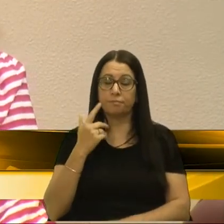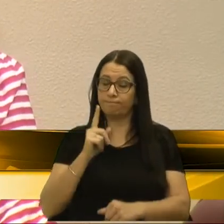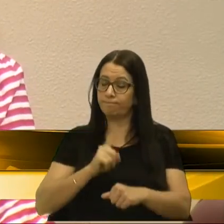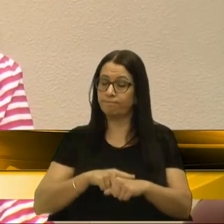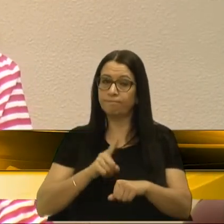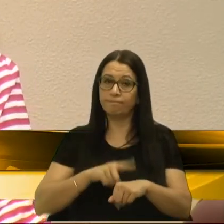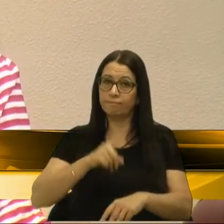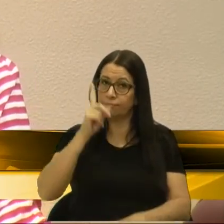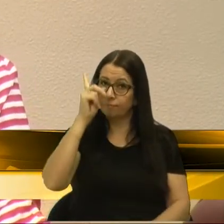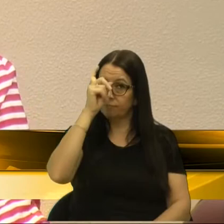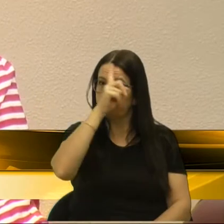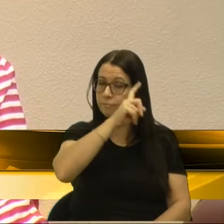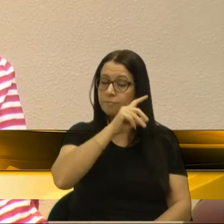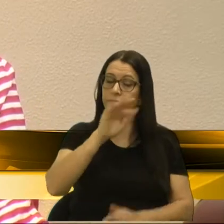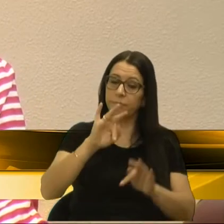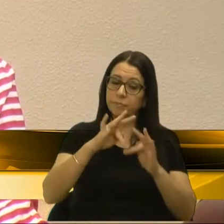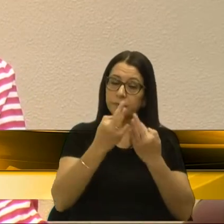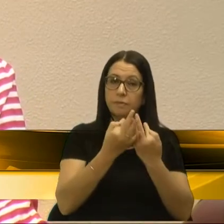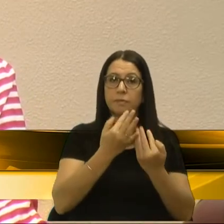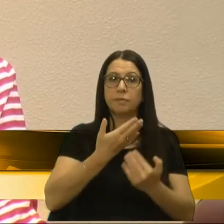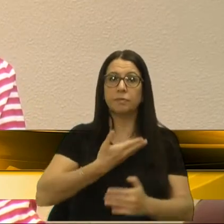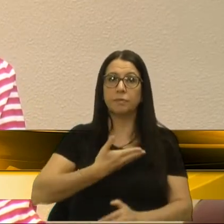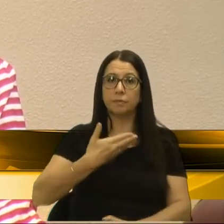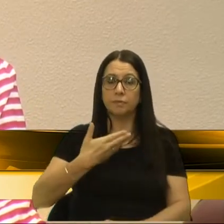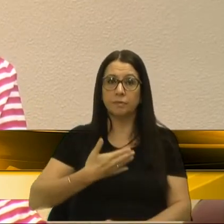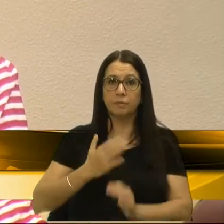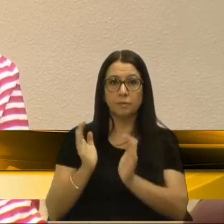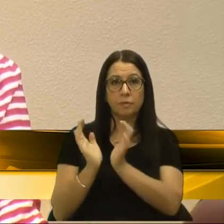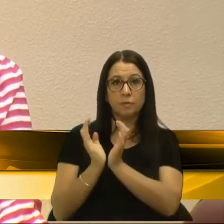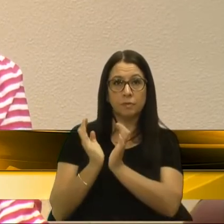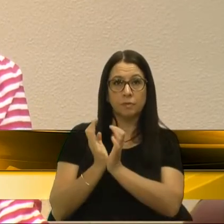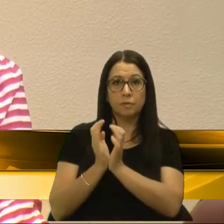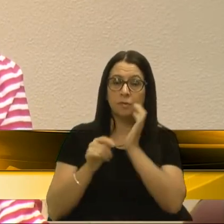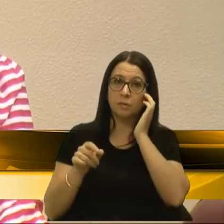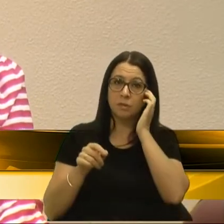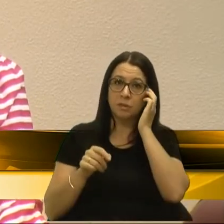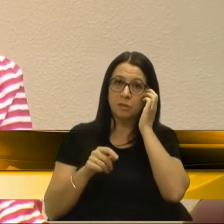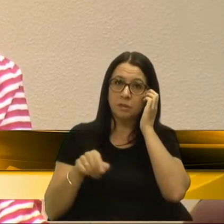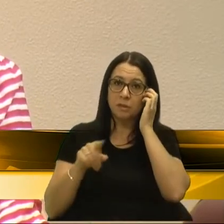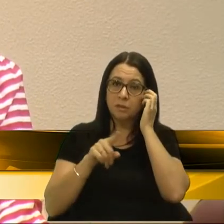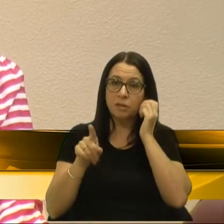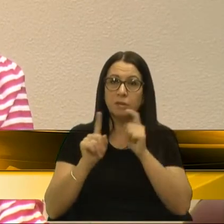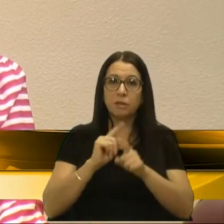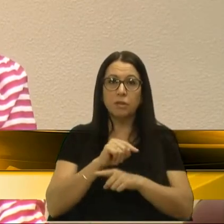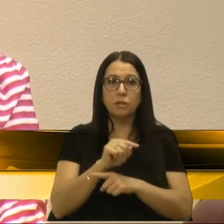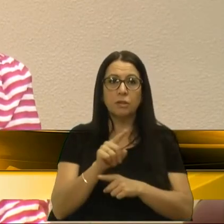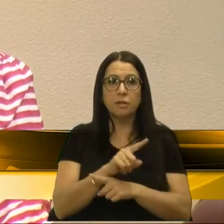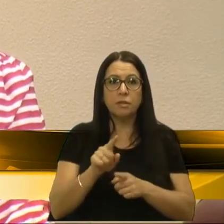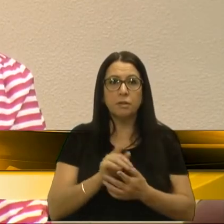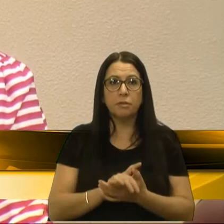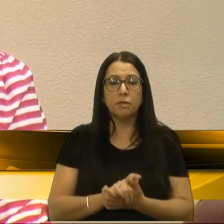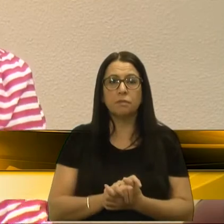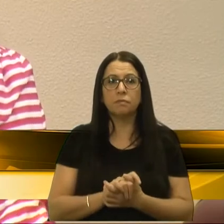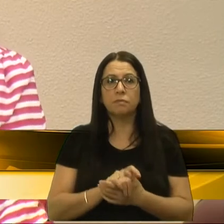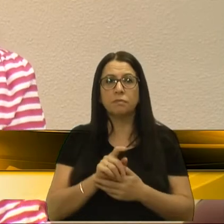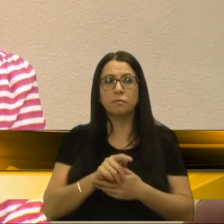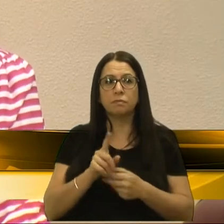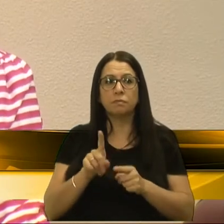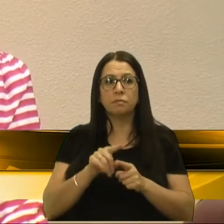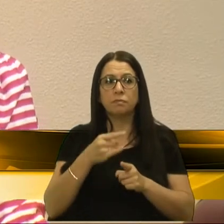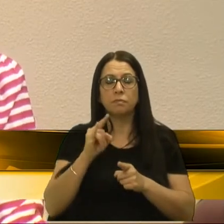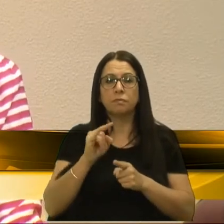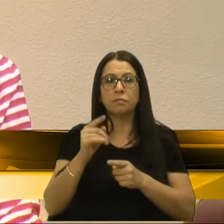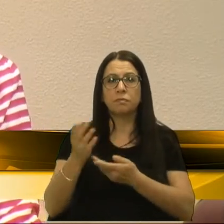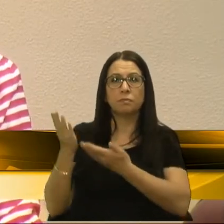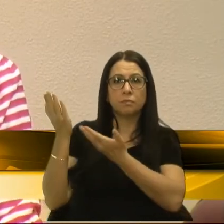muito difícil para familiares, amigos, colegas, e a gente deseja prestar uma última e